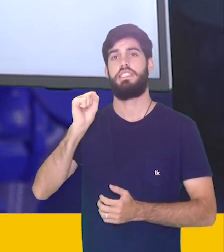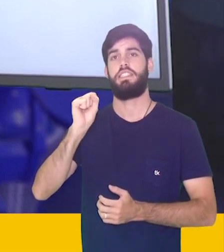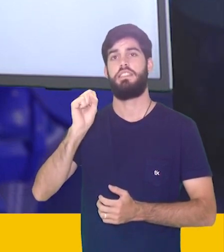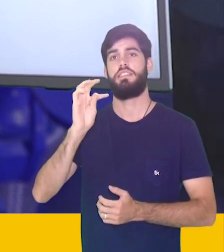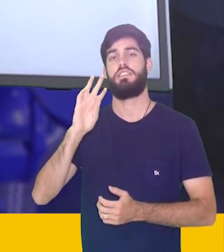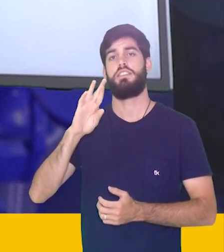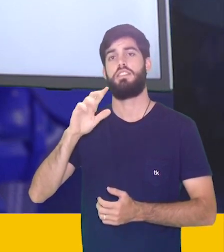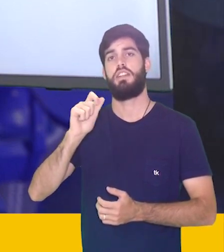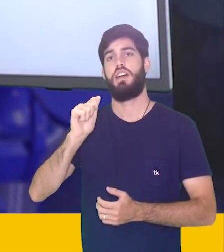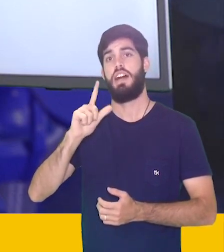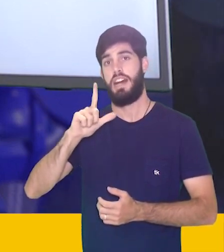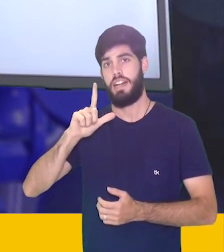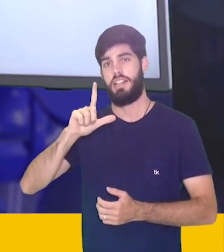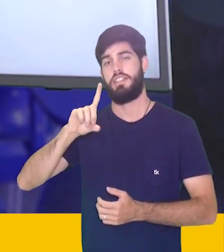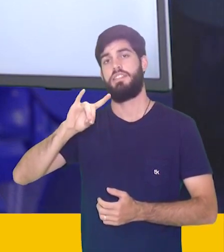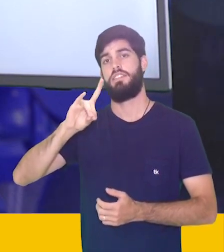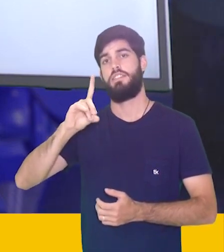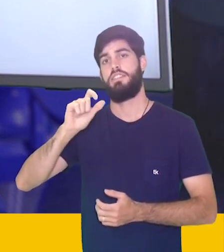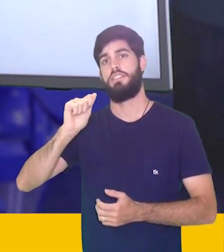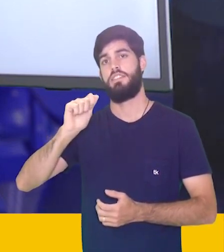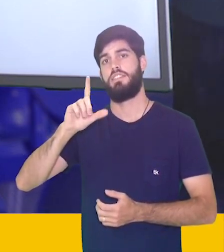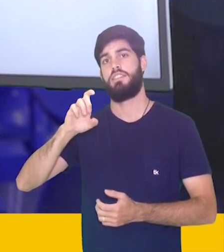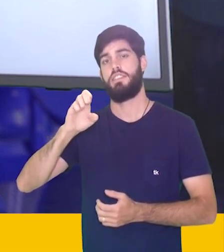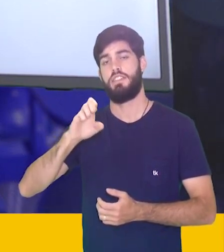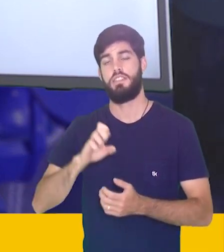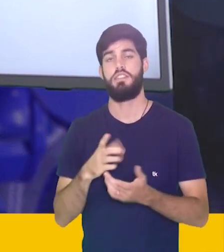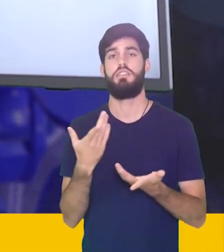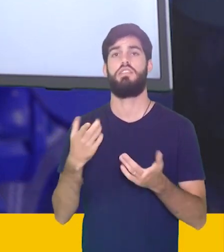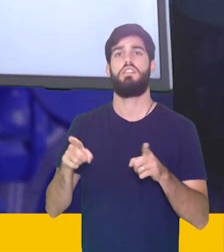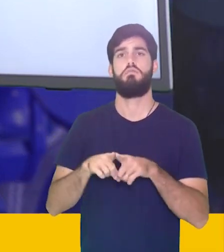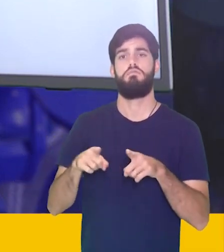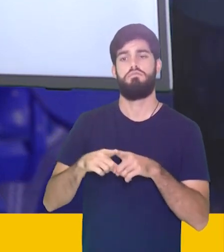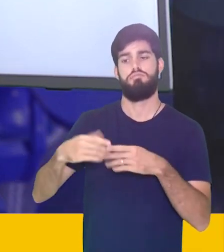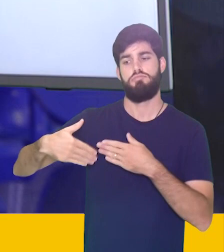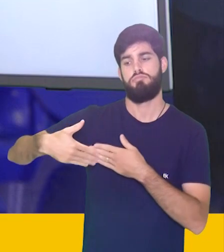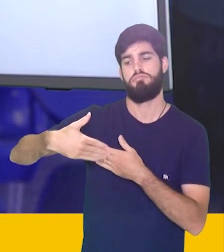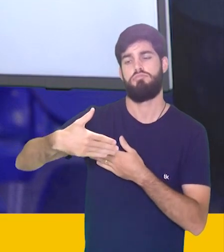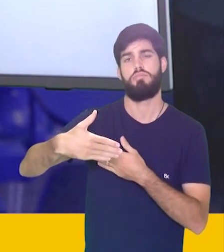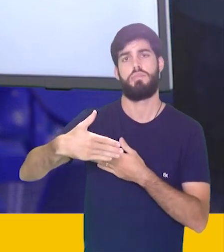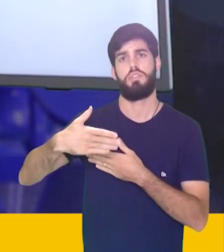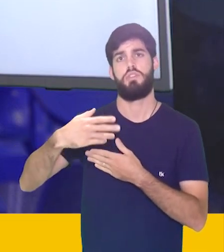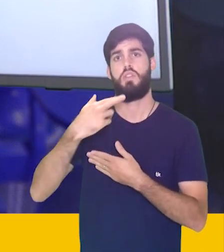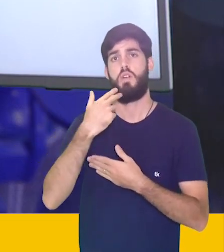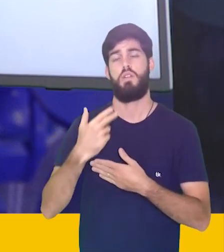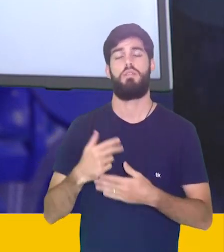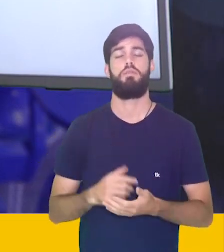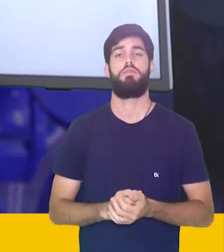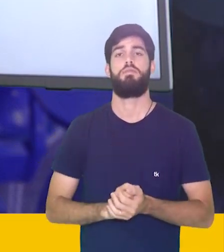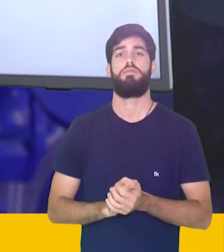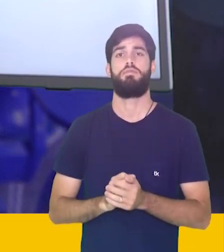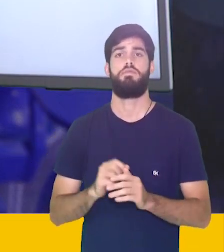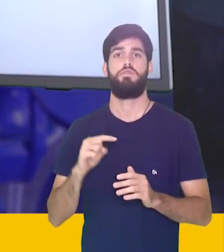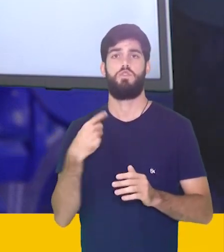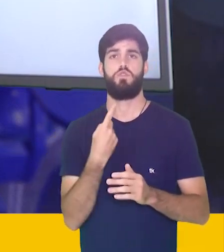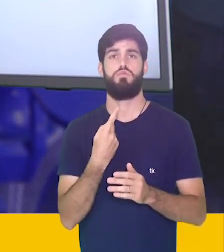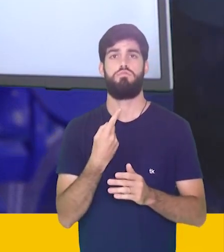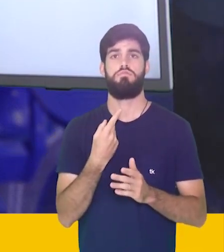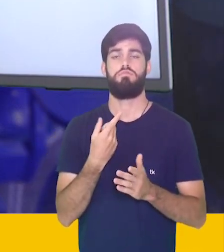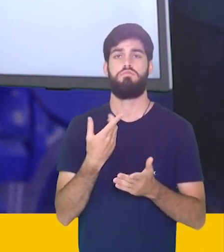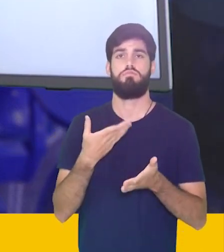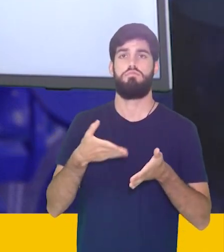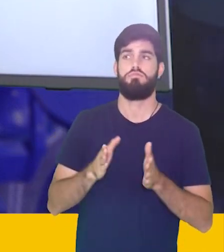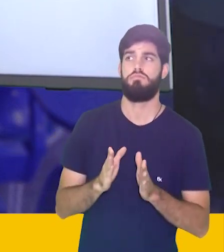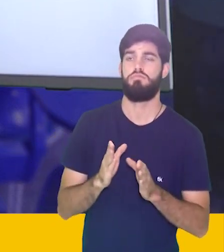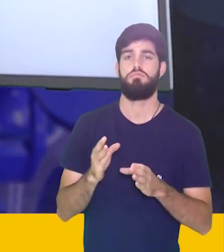Ancestralidade e tradição oral. Então, somos sujeitos que nascemos e somos inseridos em